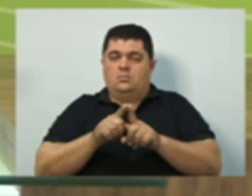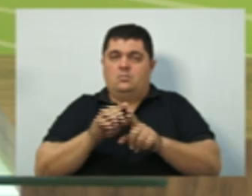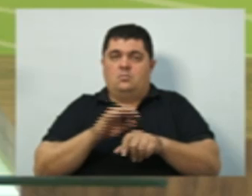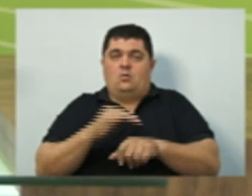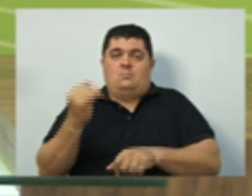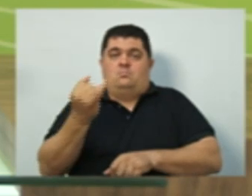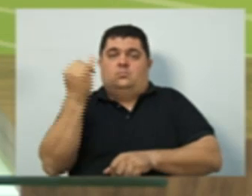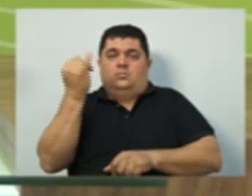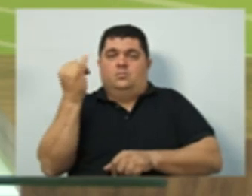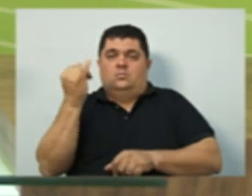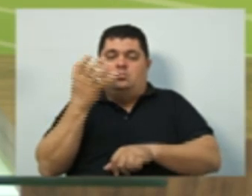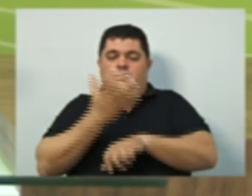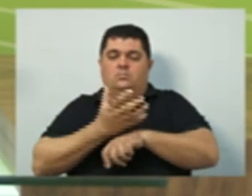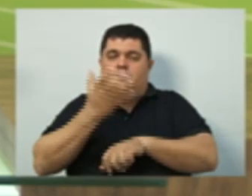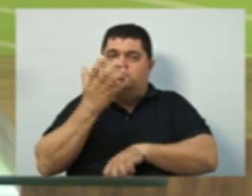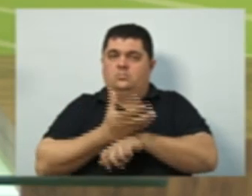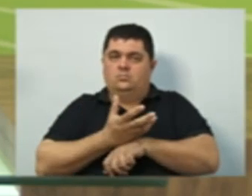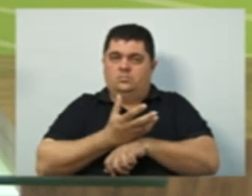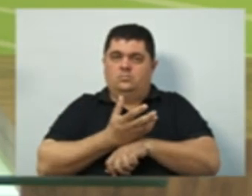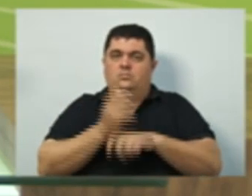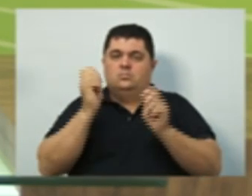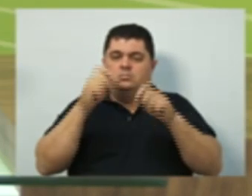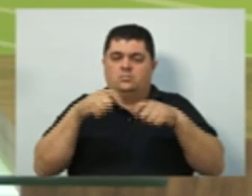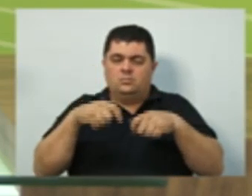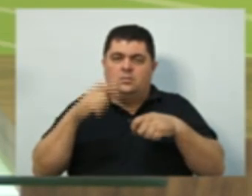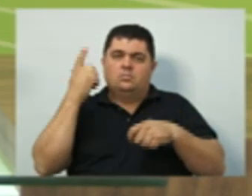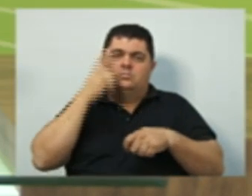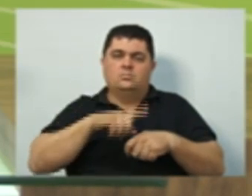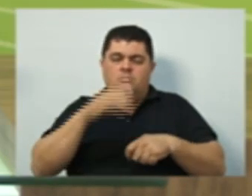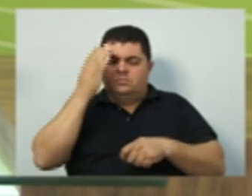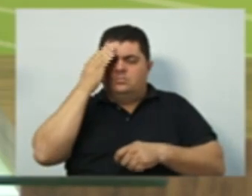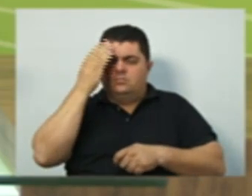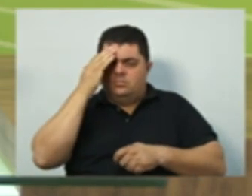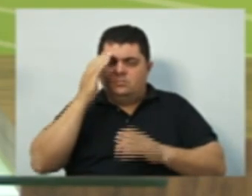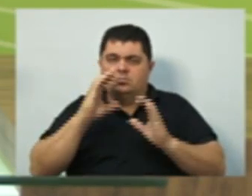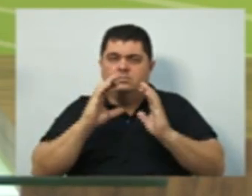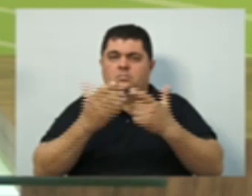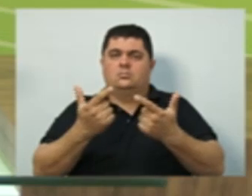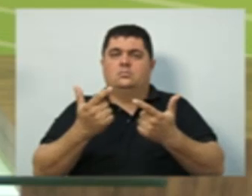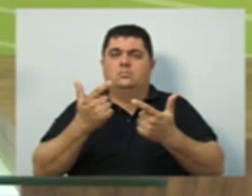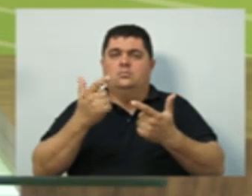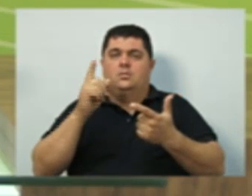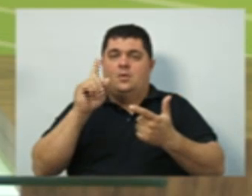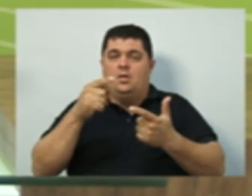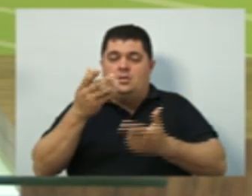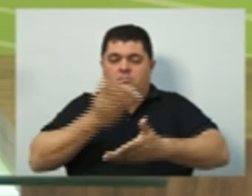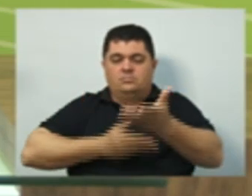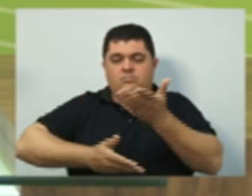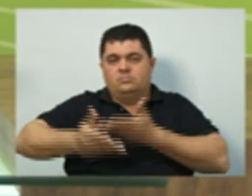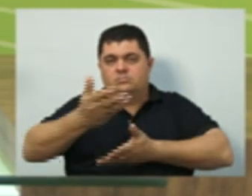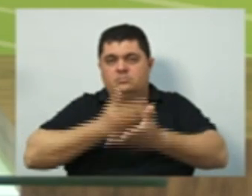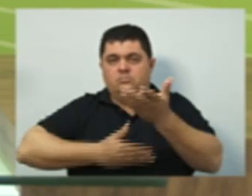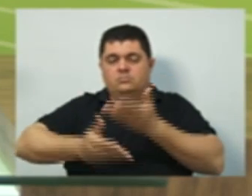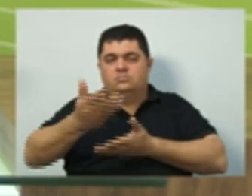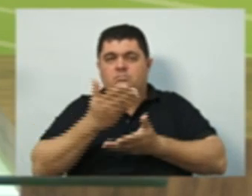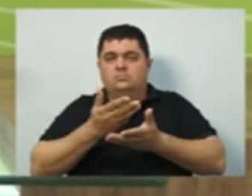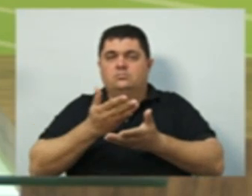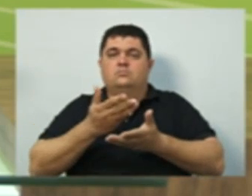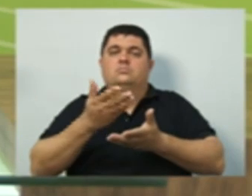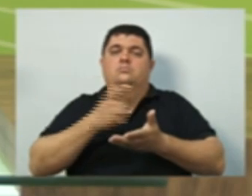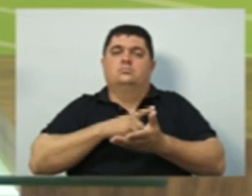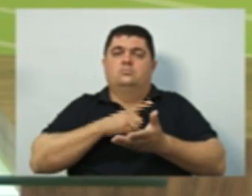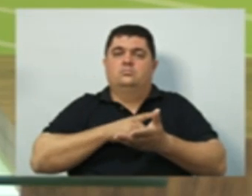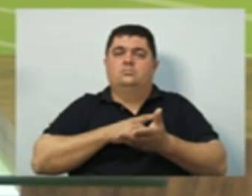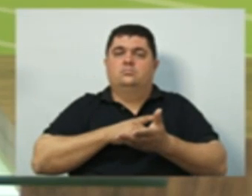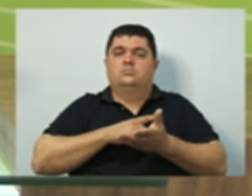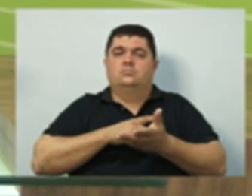para que essa disciplina dê certo, para que vocês consigam compreender essas concepções de trabalho, é a participação de vocês. E justamente vocês